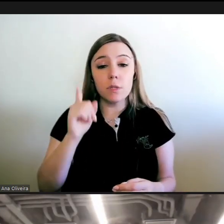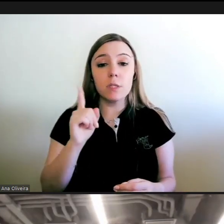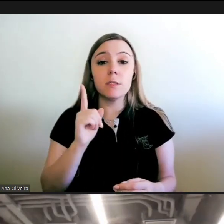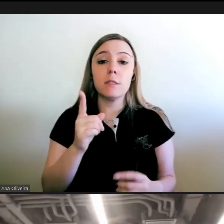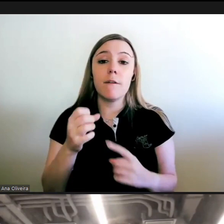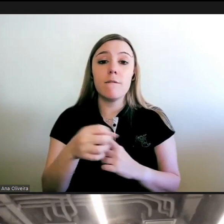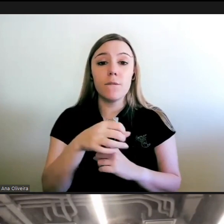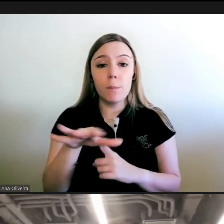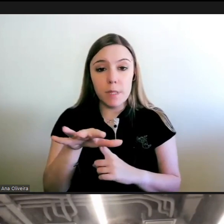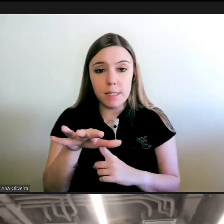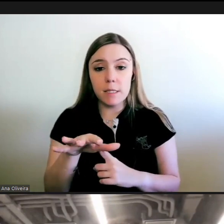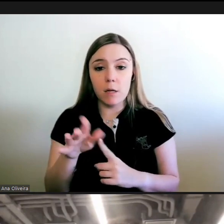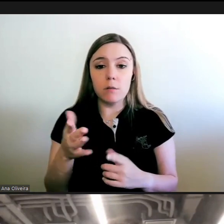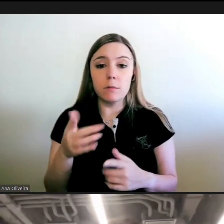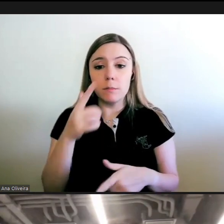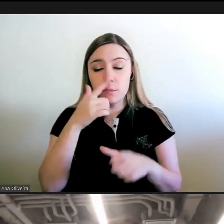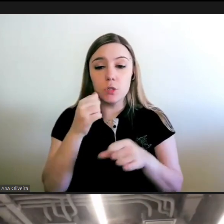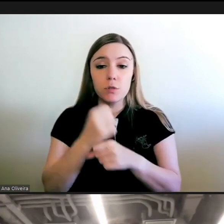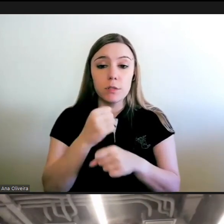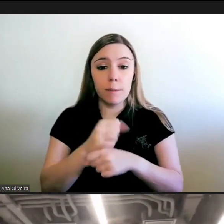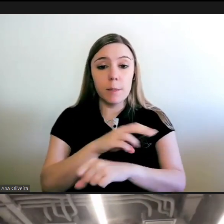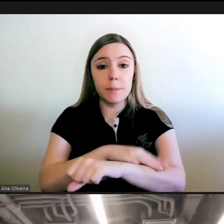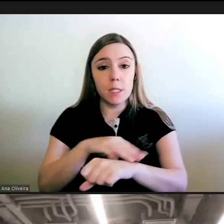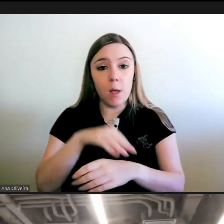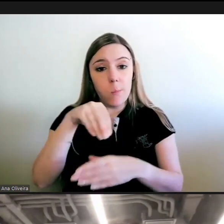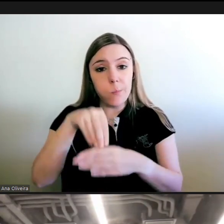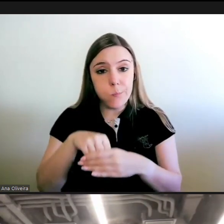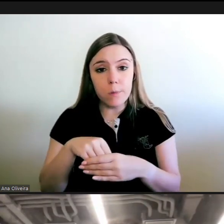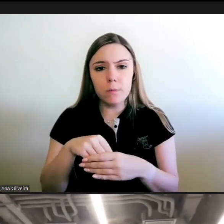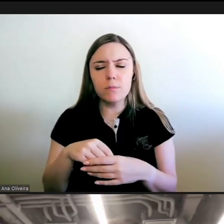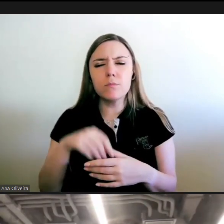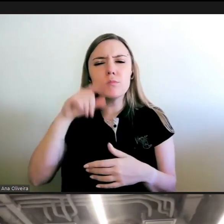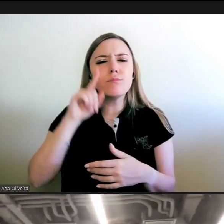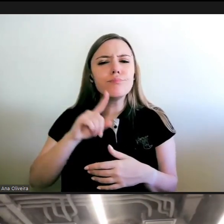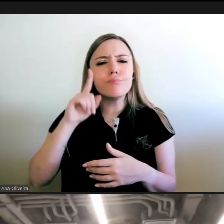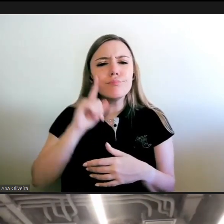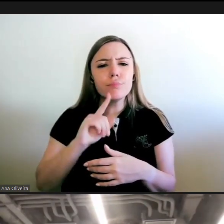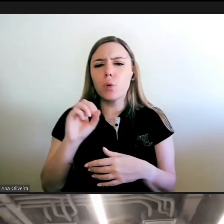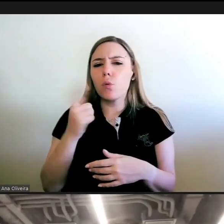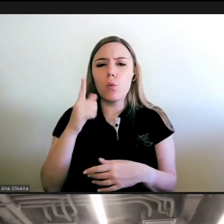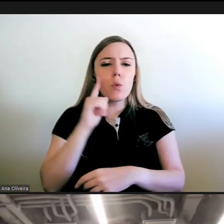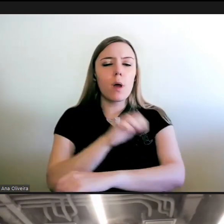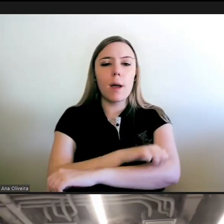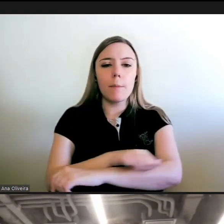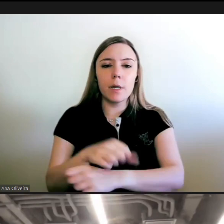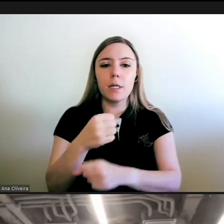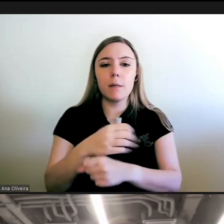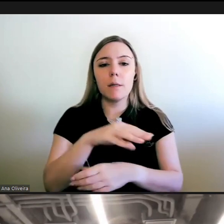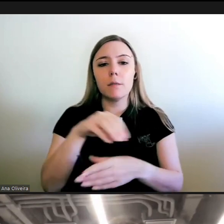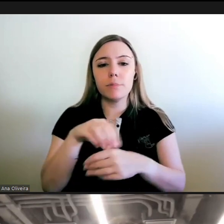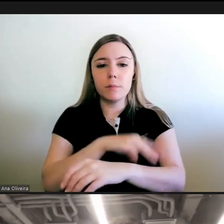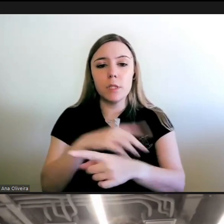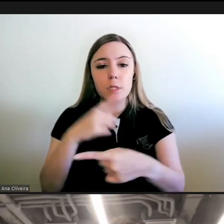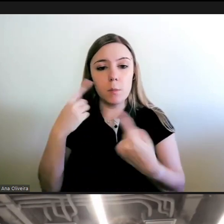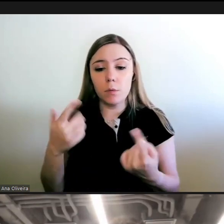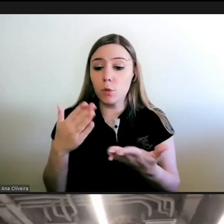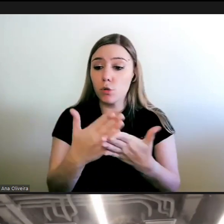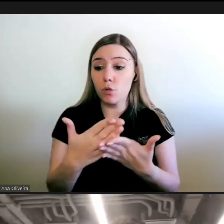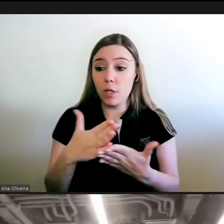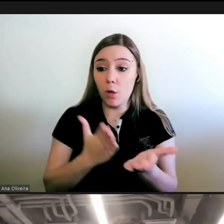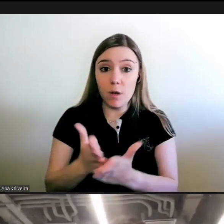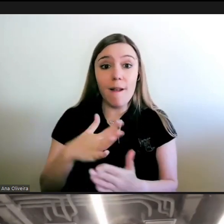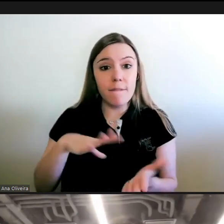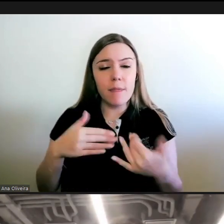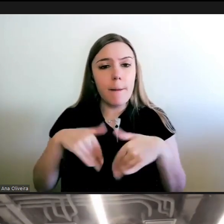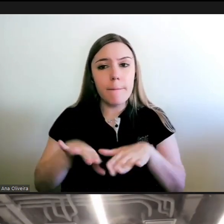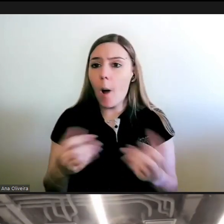pré-executivas. Quantas mulheres ou raparigas nós temos na administração pública que querem continuar a estudar, mas não têm condições para isso?